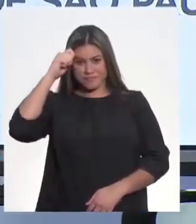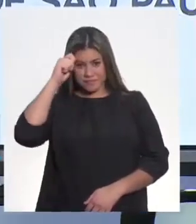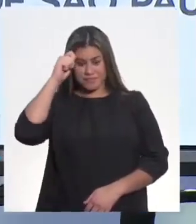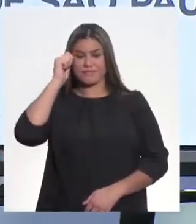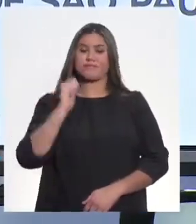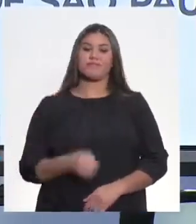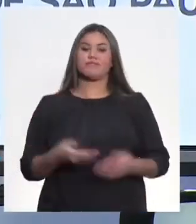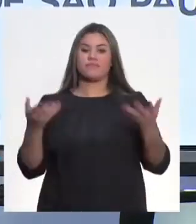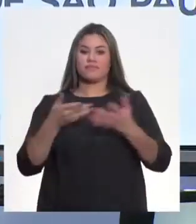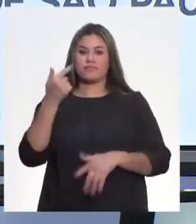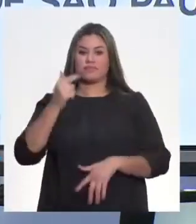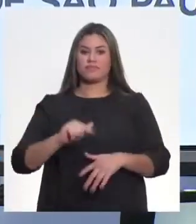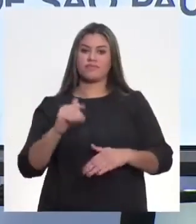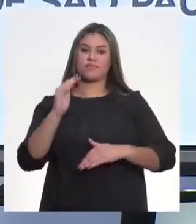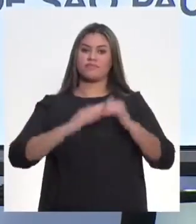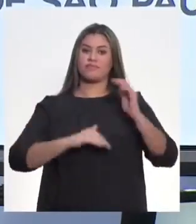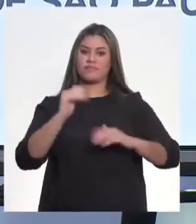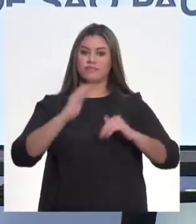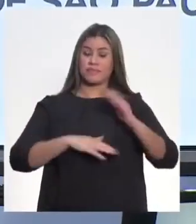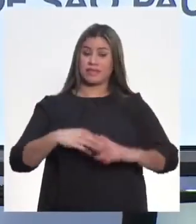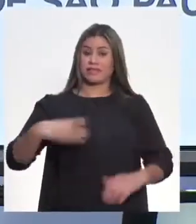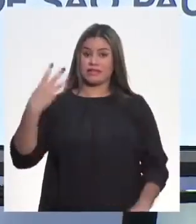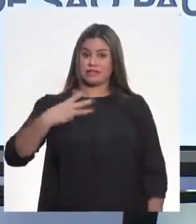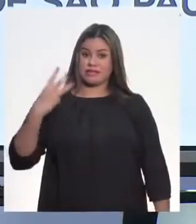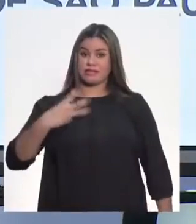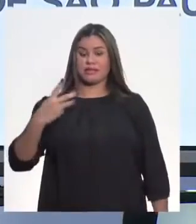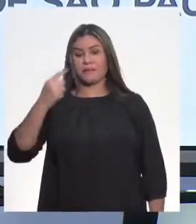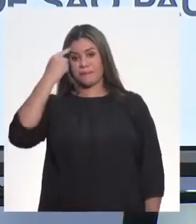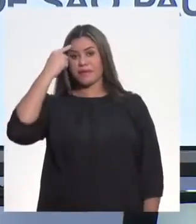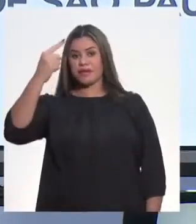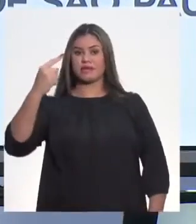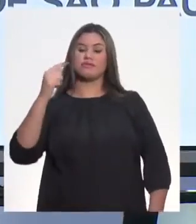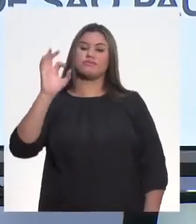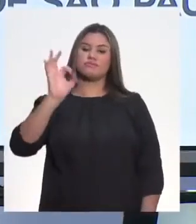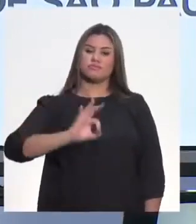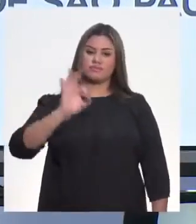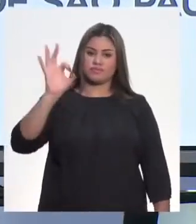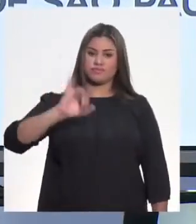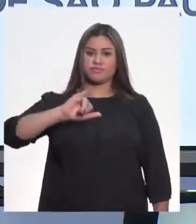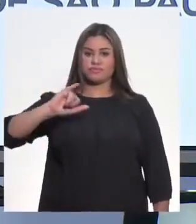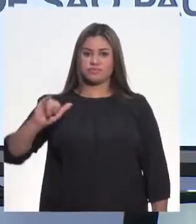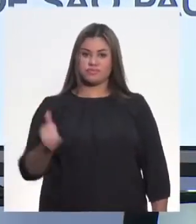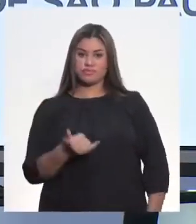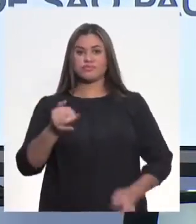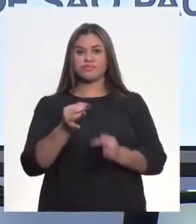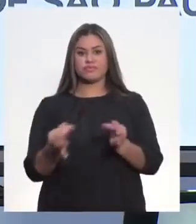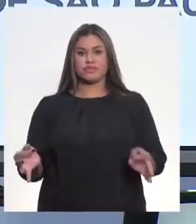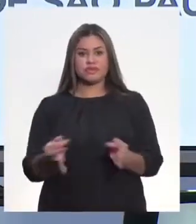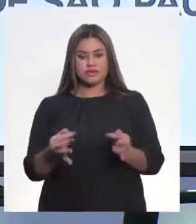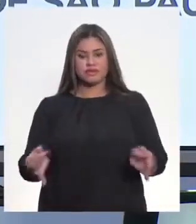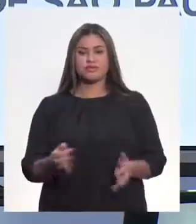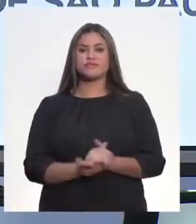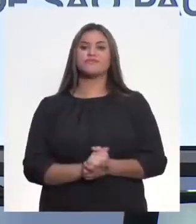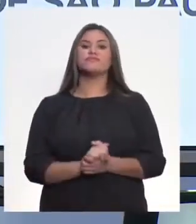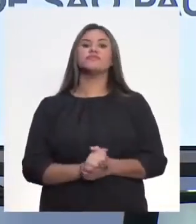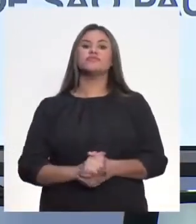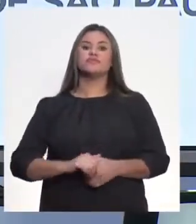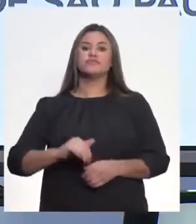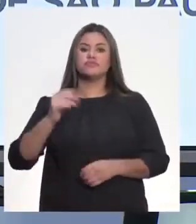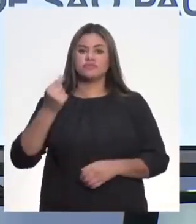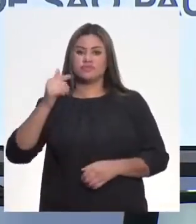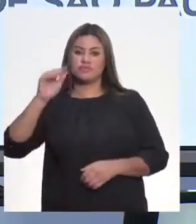nossa habilidade, continuando essa ideia da porcentagem, dos juros simples, os descontos,